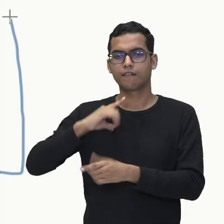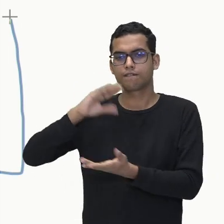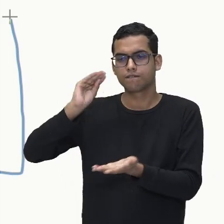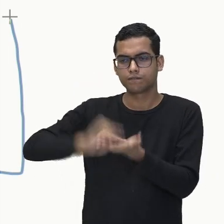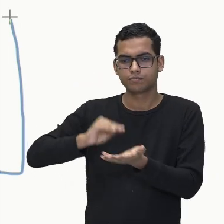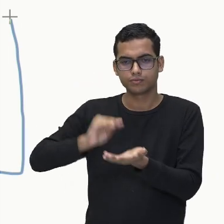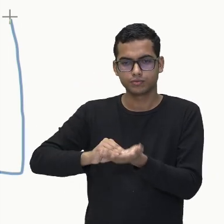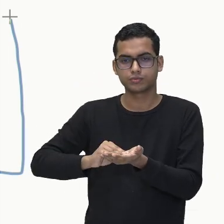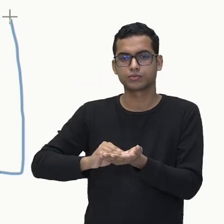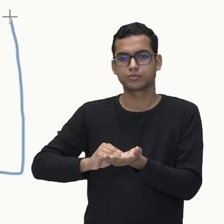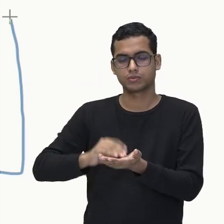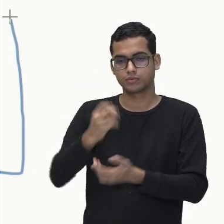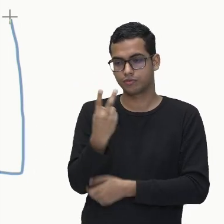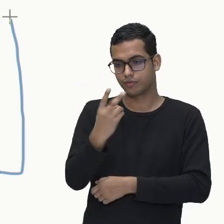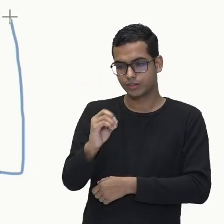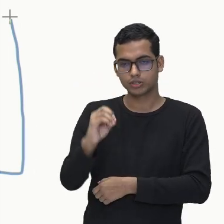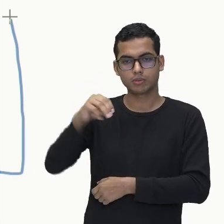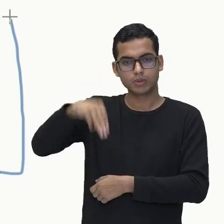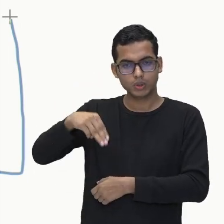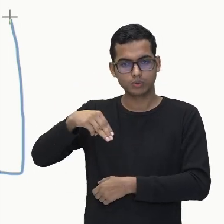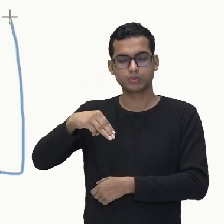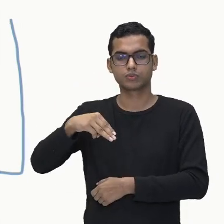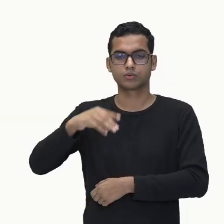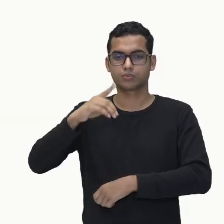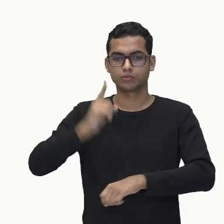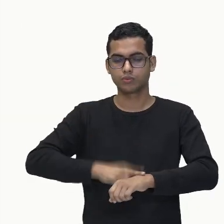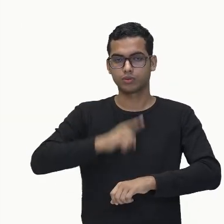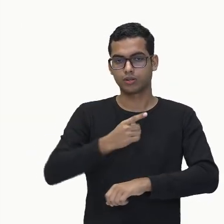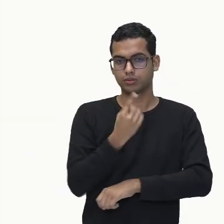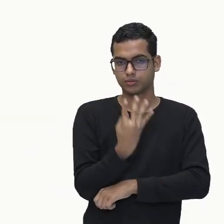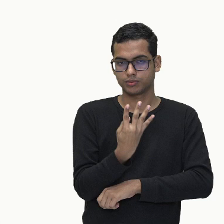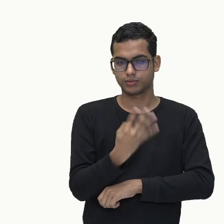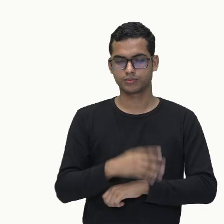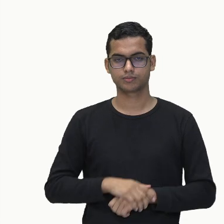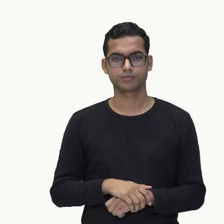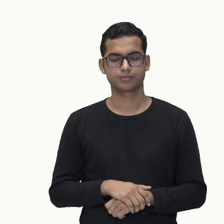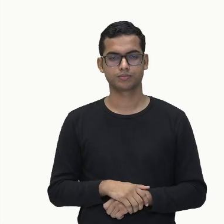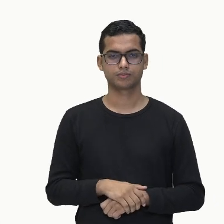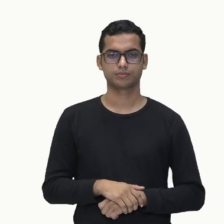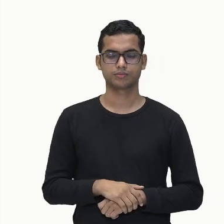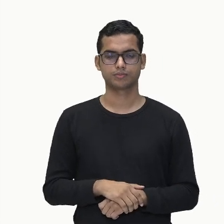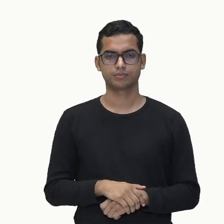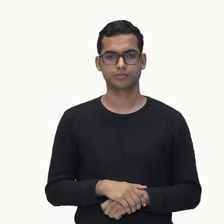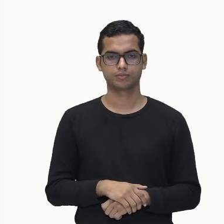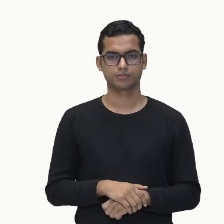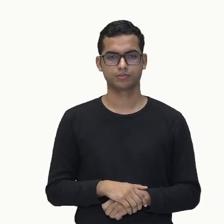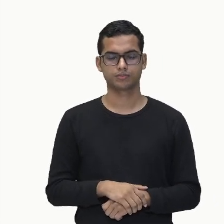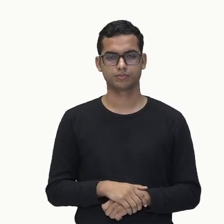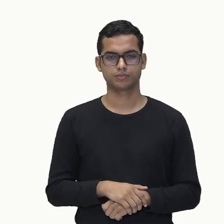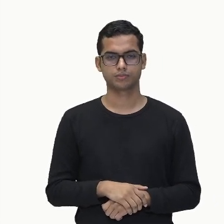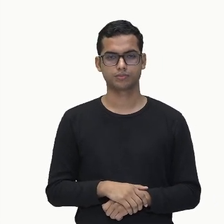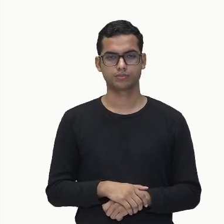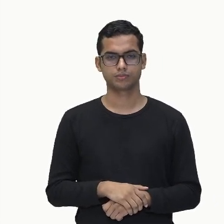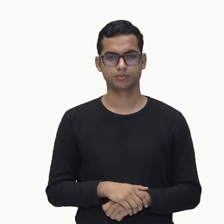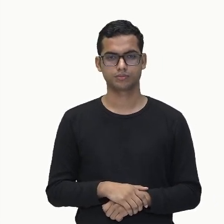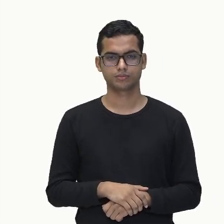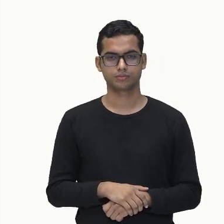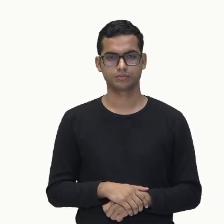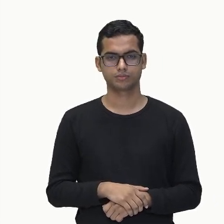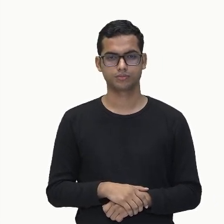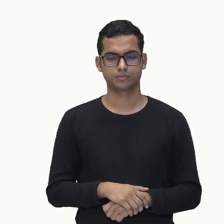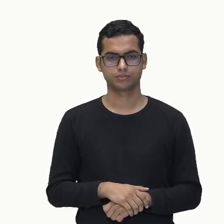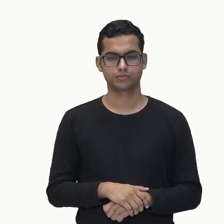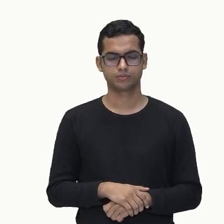Men 20 vamos a ver umito aqui qu hora vamos a intentar